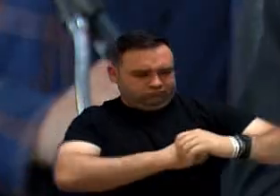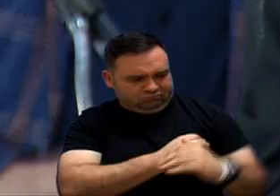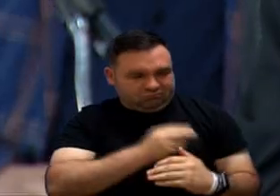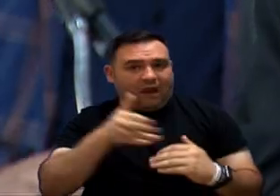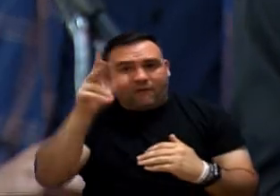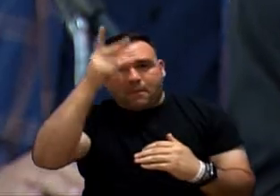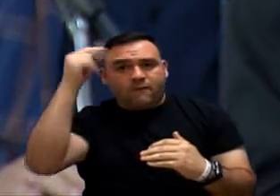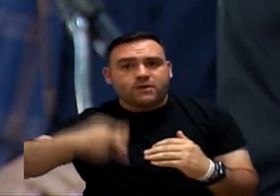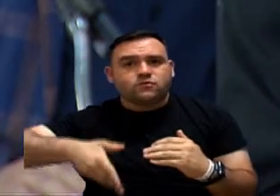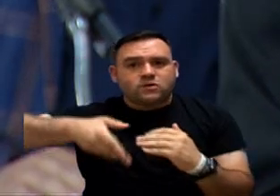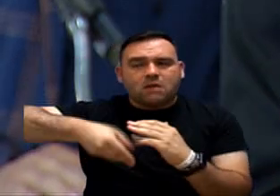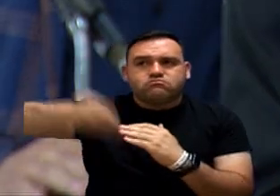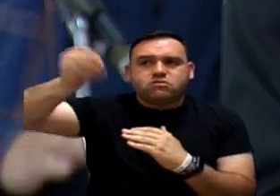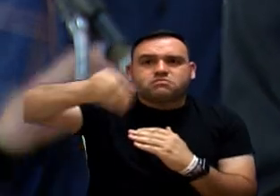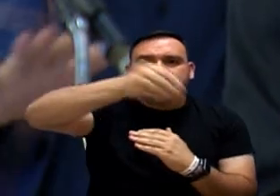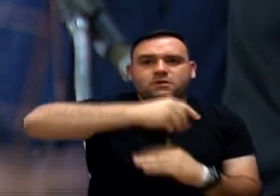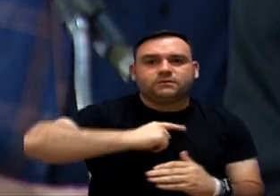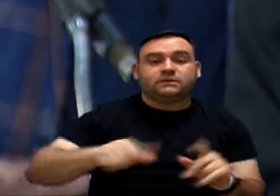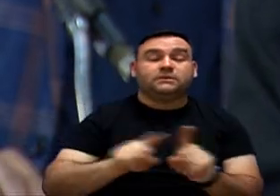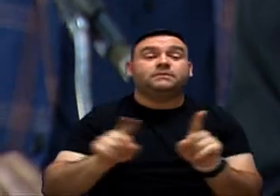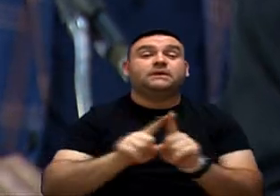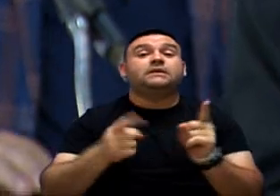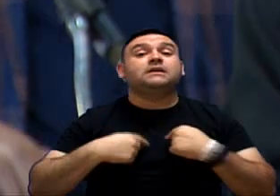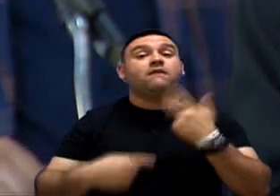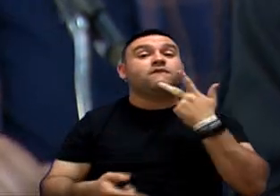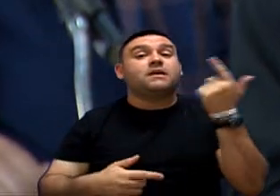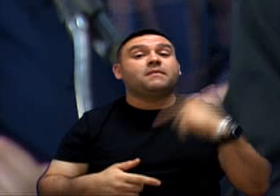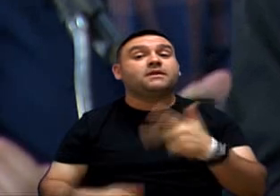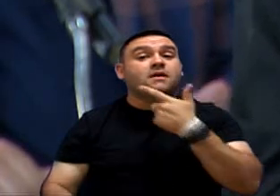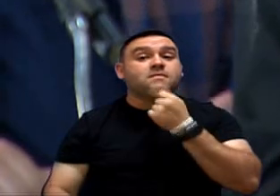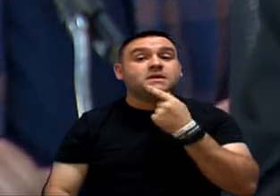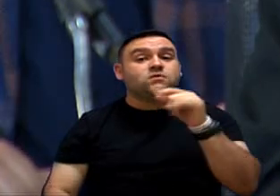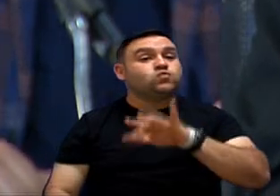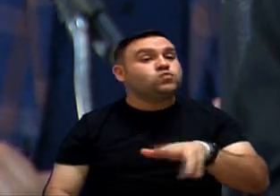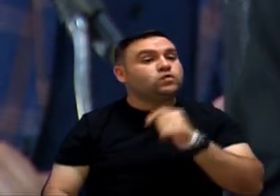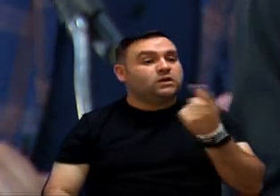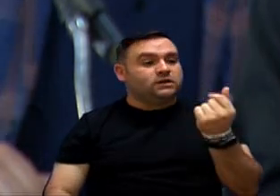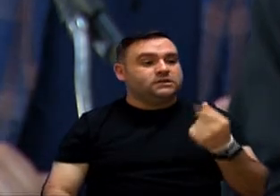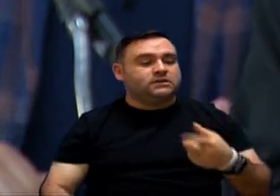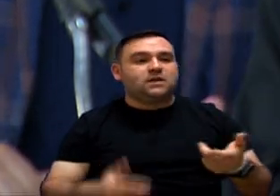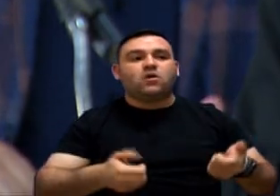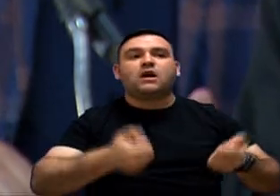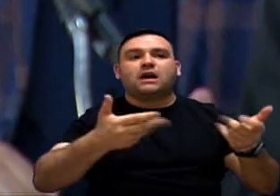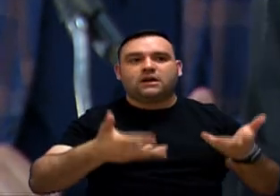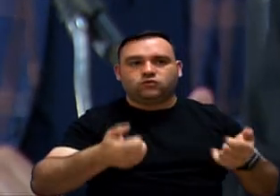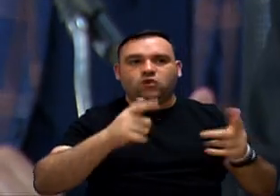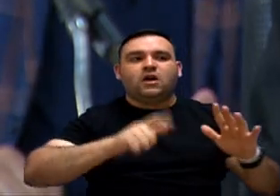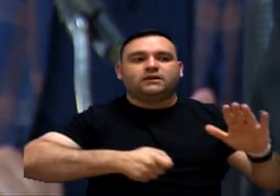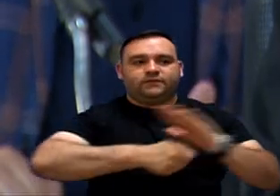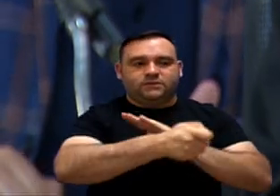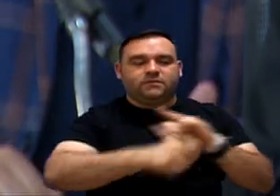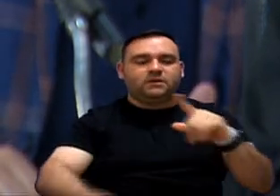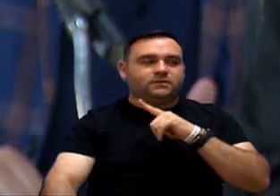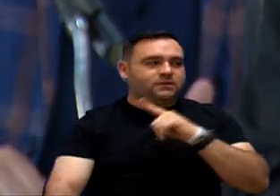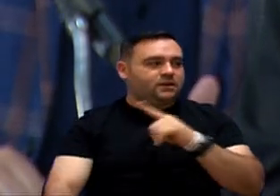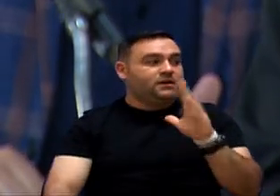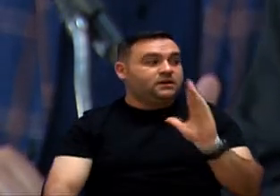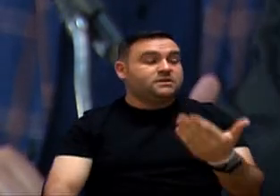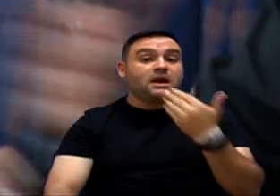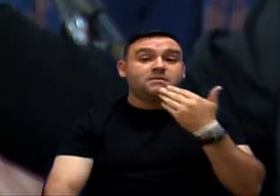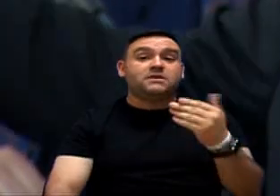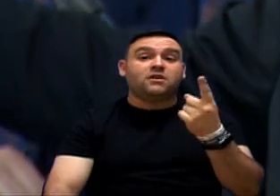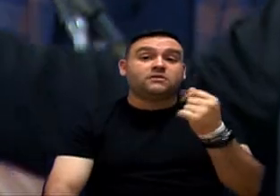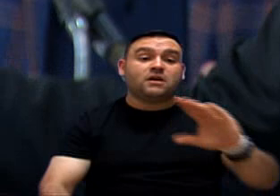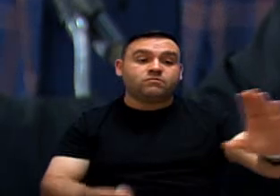também para os vereadores aqui na casa, porque os meninos já gastaram uma parte, já tiveram investimento e pediu